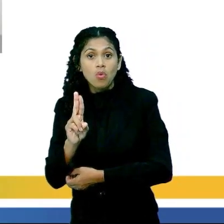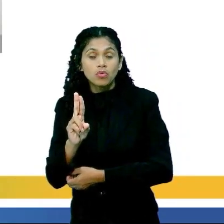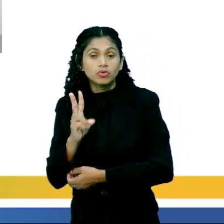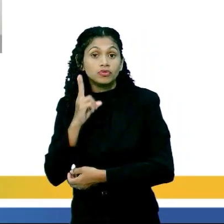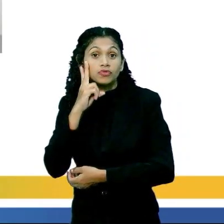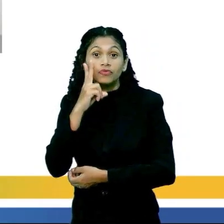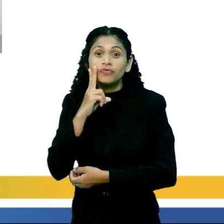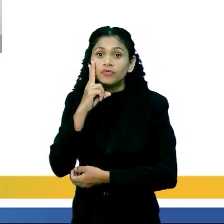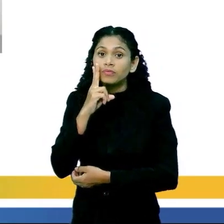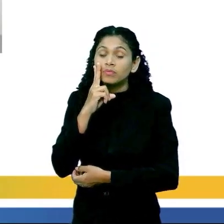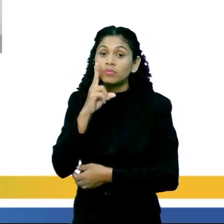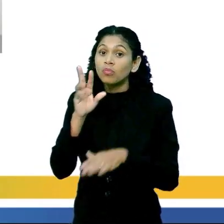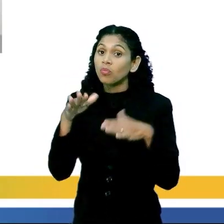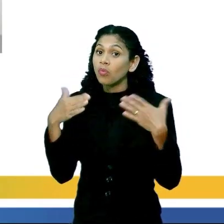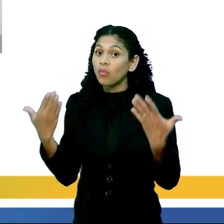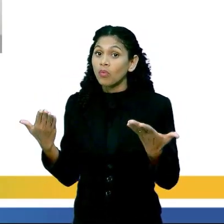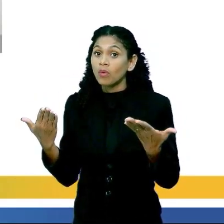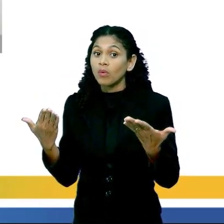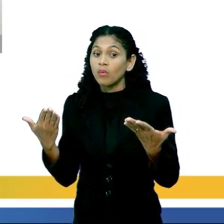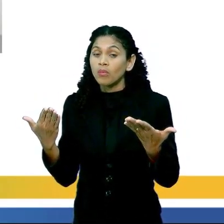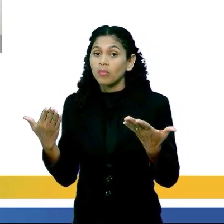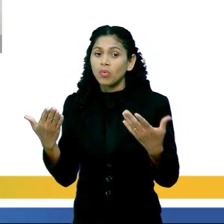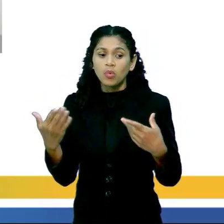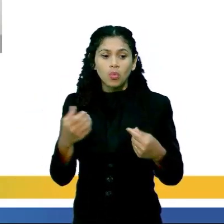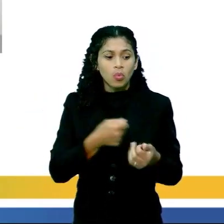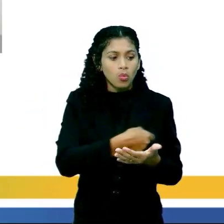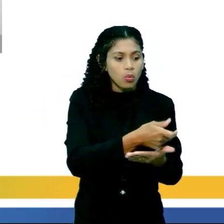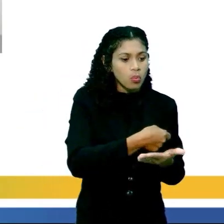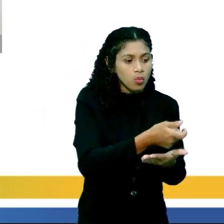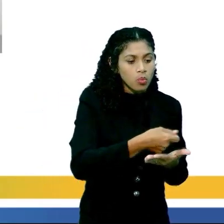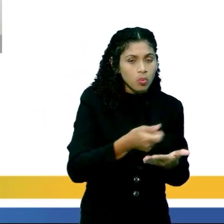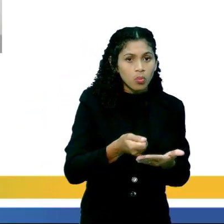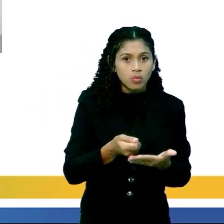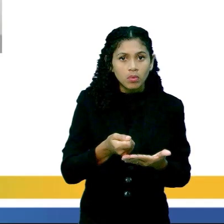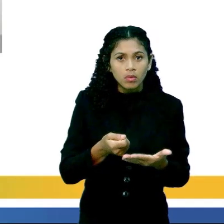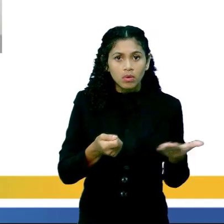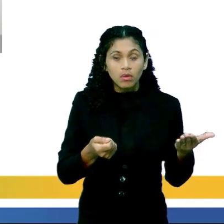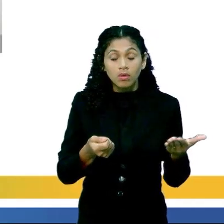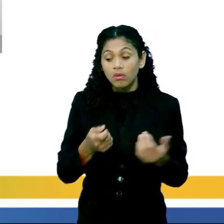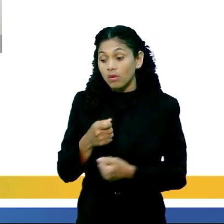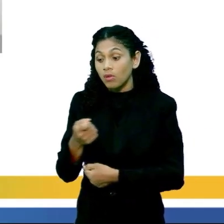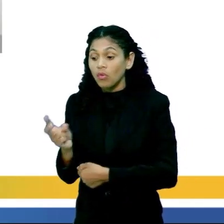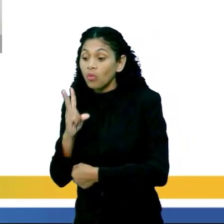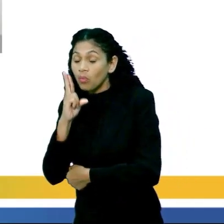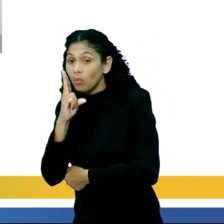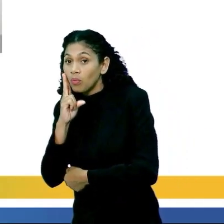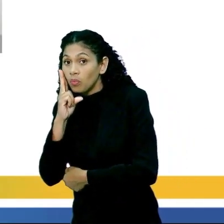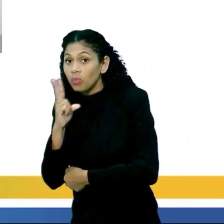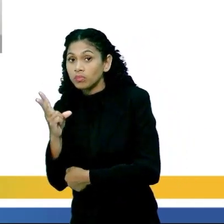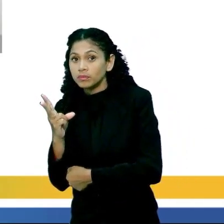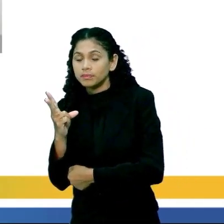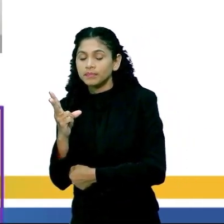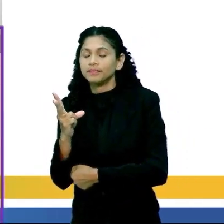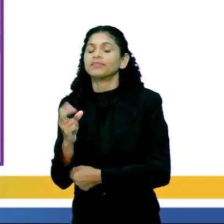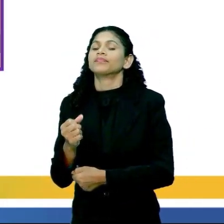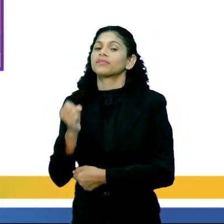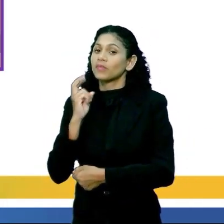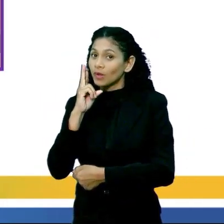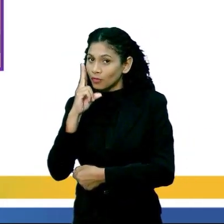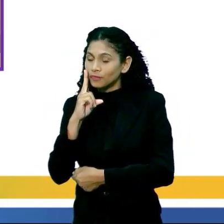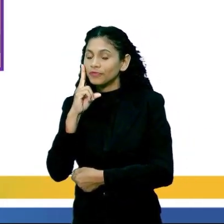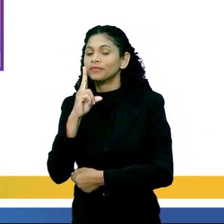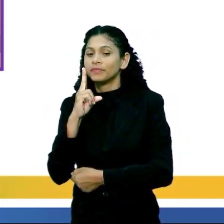ela nos dá a pista aí. Se é de vinho, não pode ser carta de baralho, tem que ser um cardápio, né? Então,